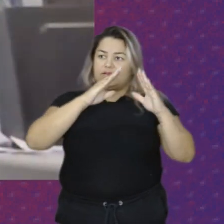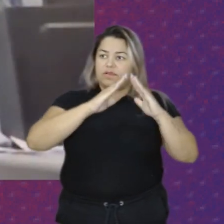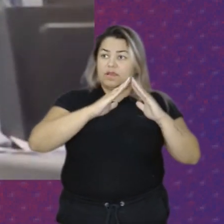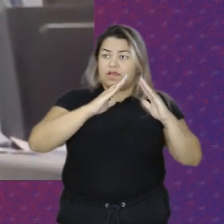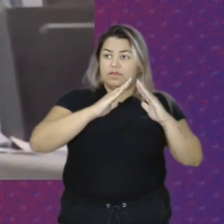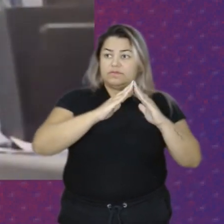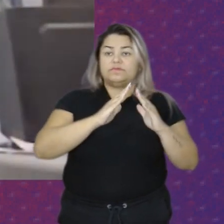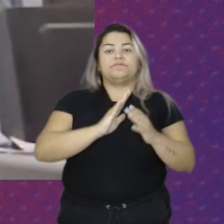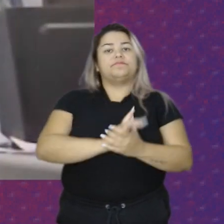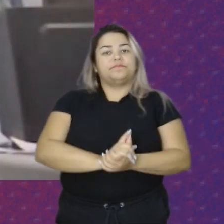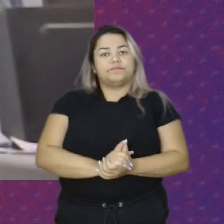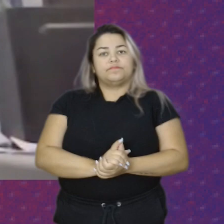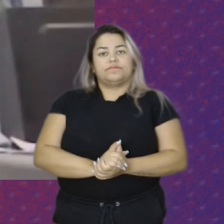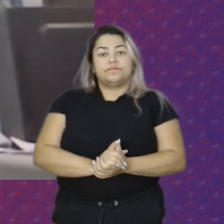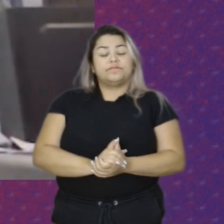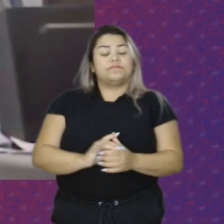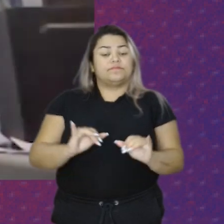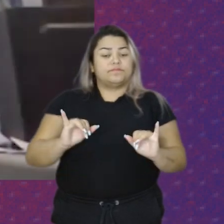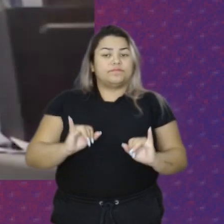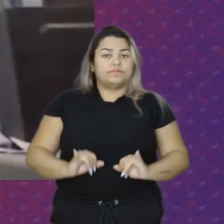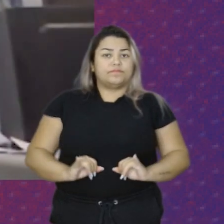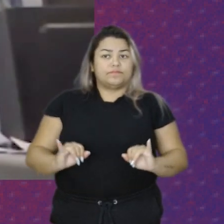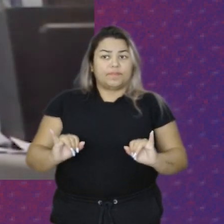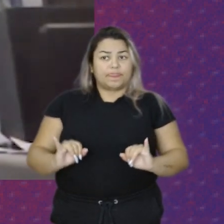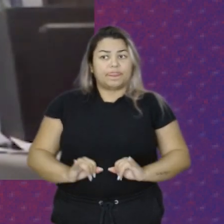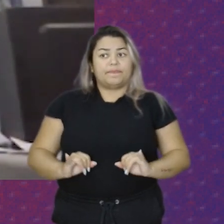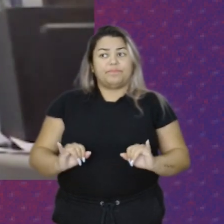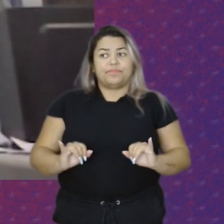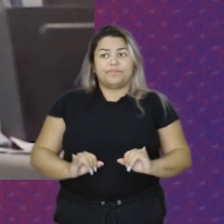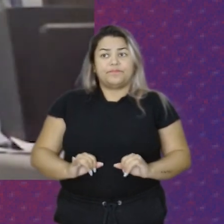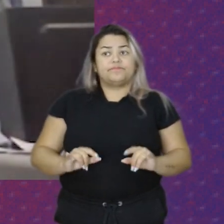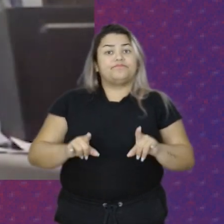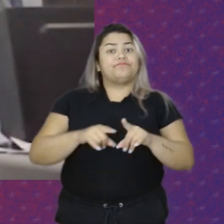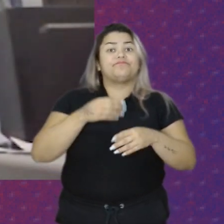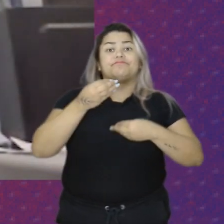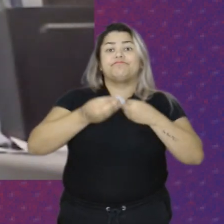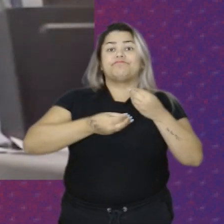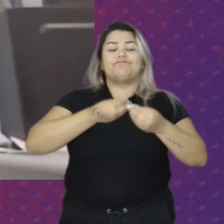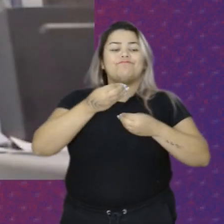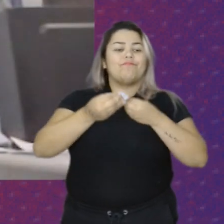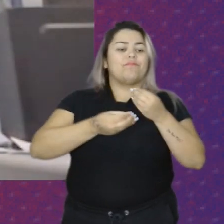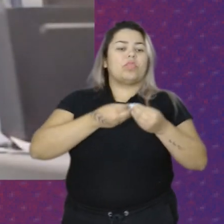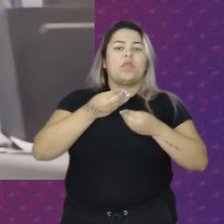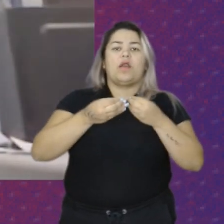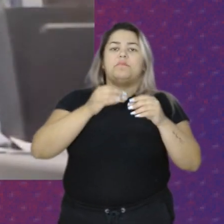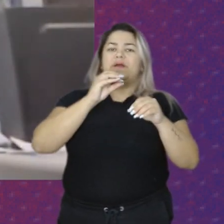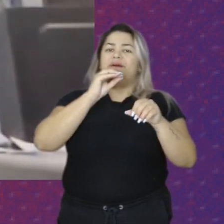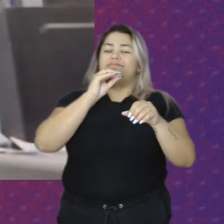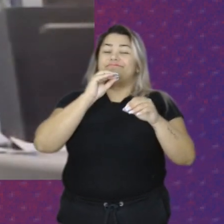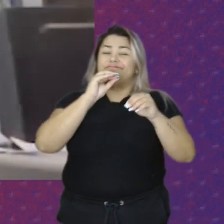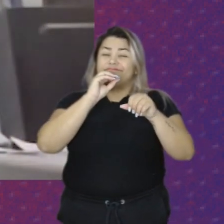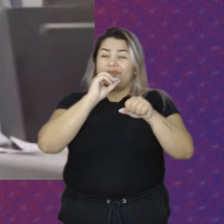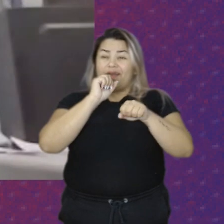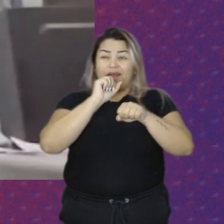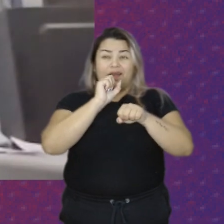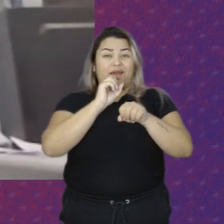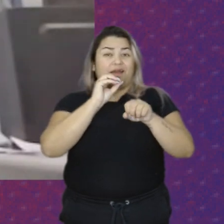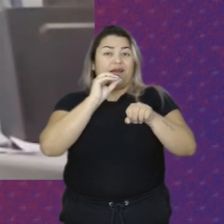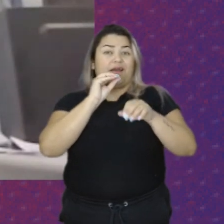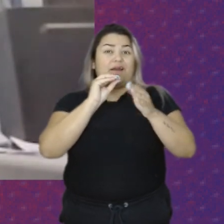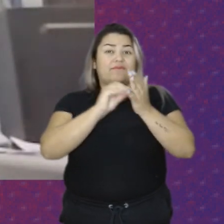aí, só assim que a gente pode perceber a dimensão de como que a falta de internet prejudica